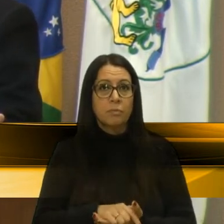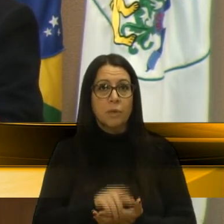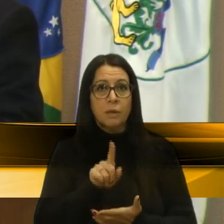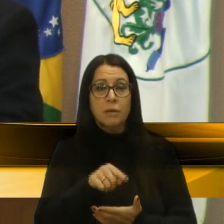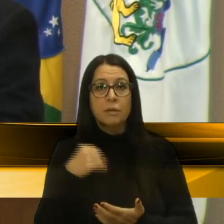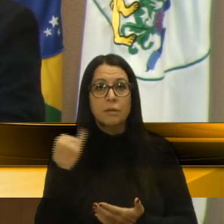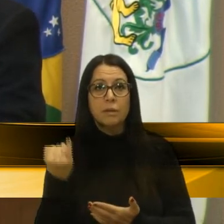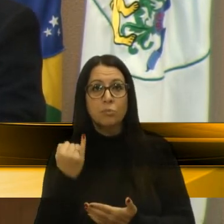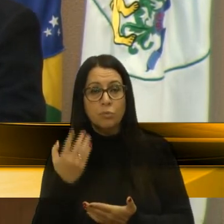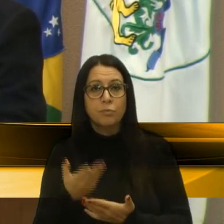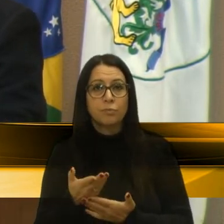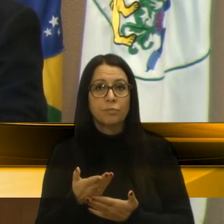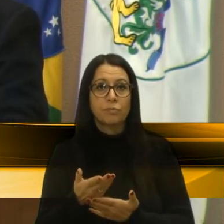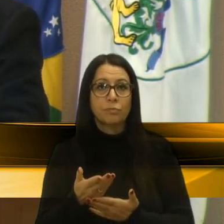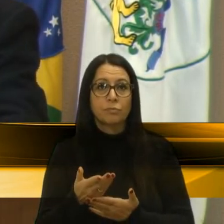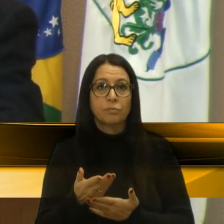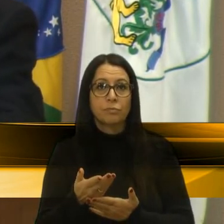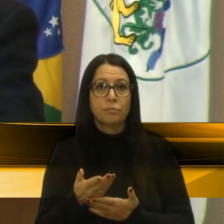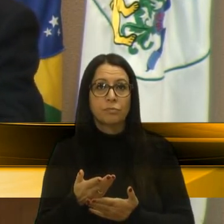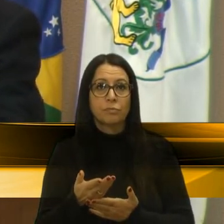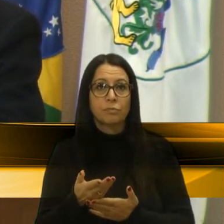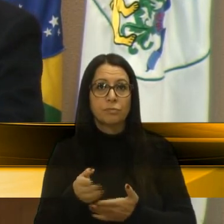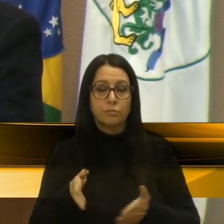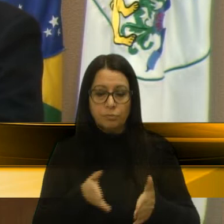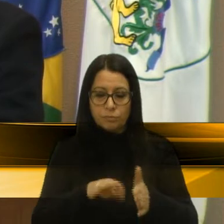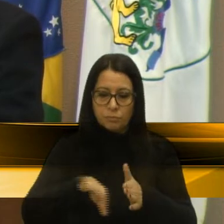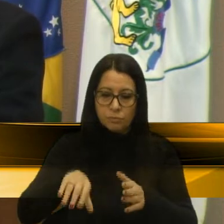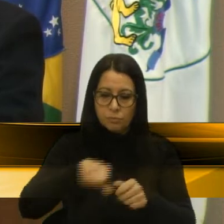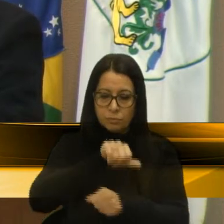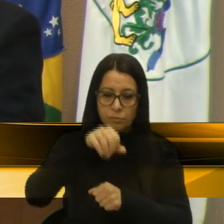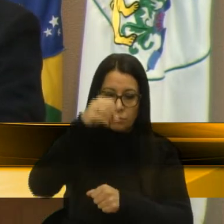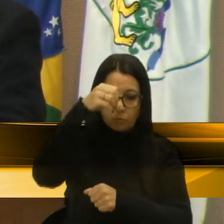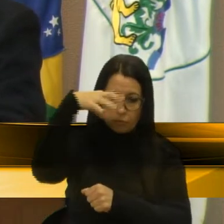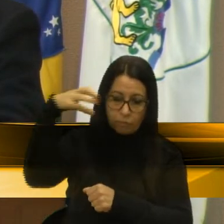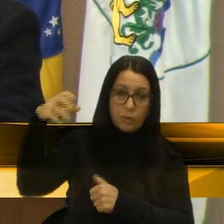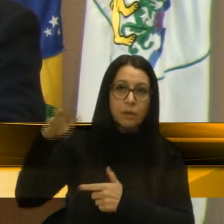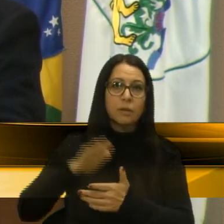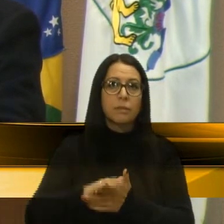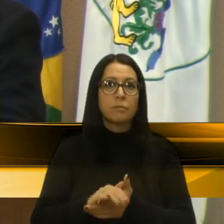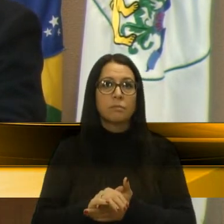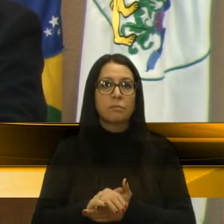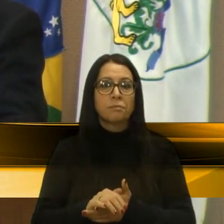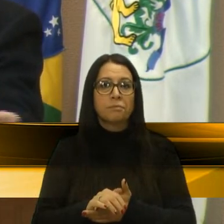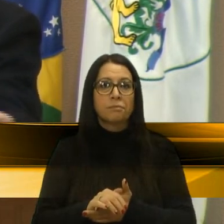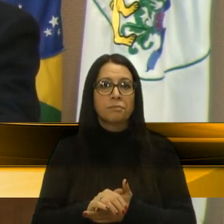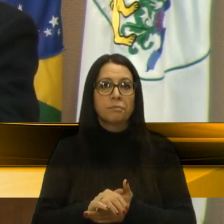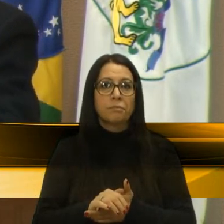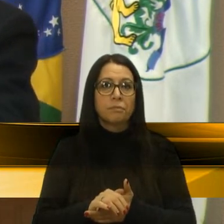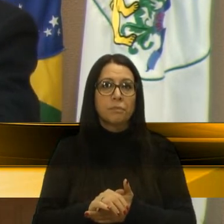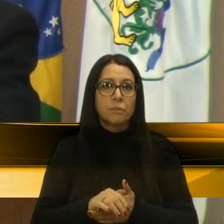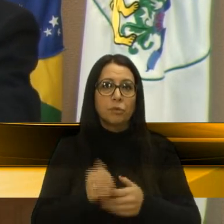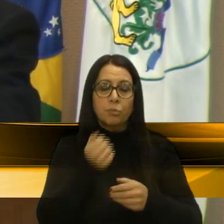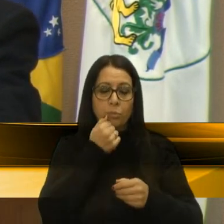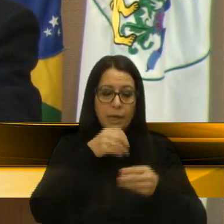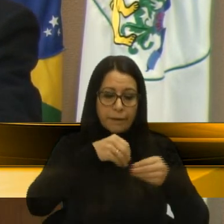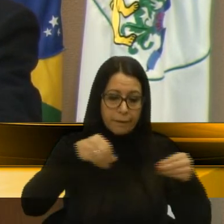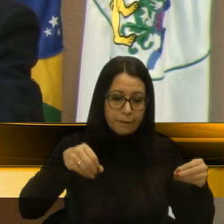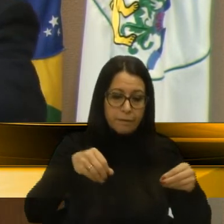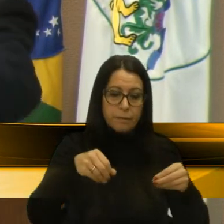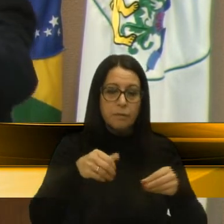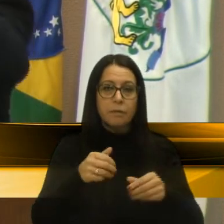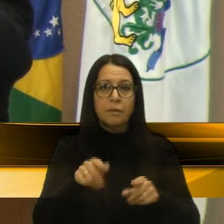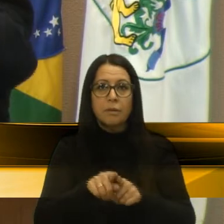casa que eles têm uma forma de olhar o seu mandato vinculado às demandas da